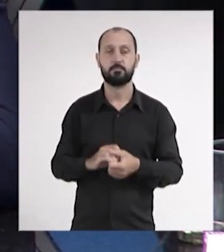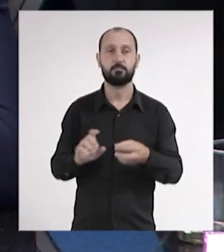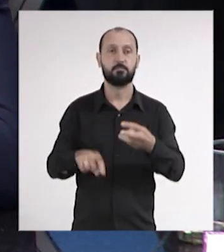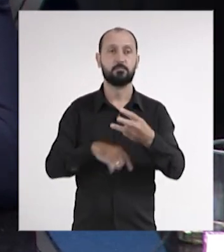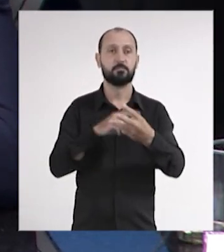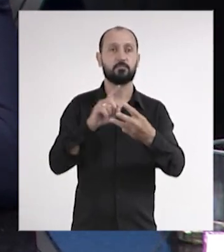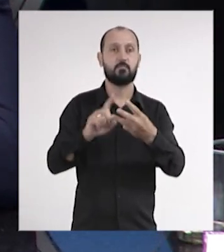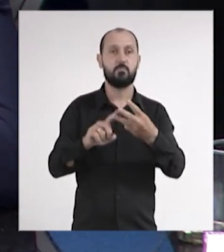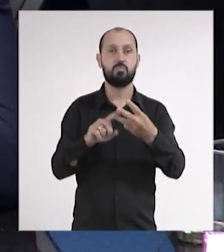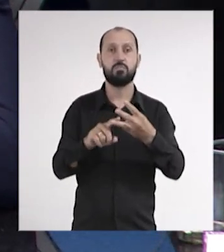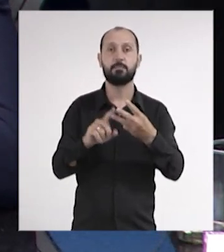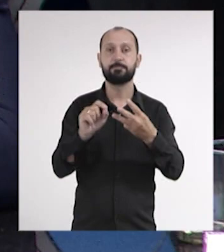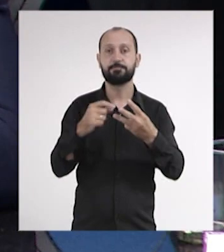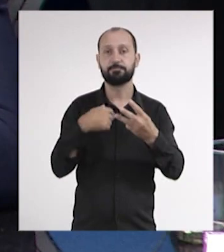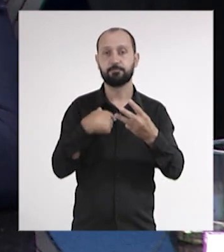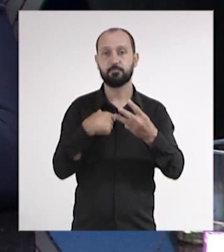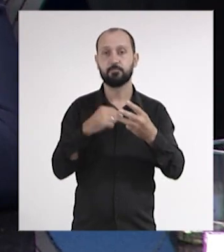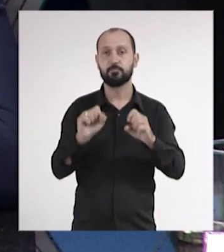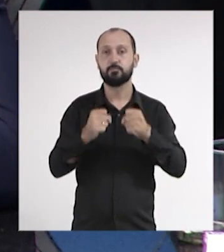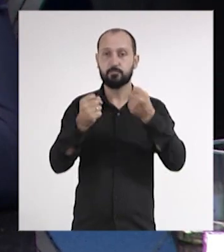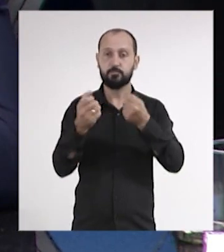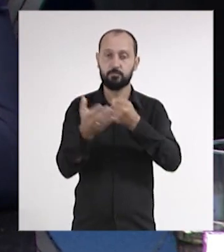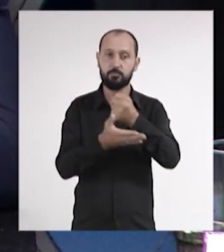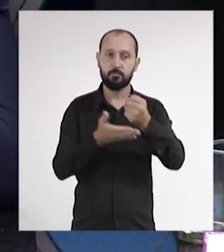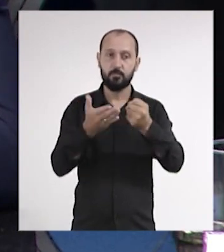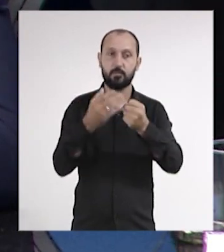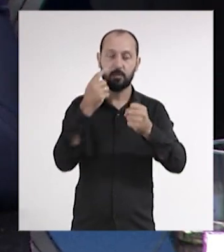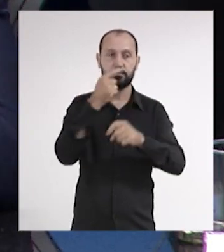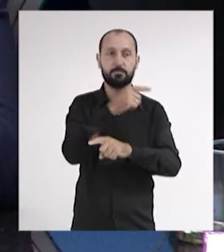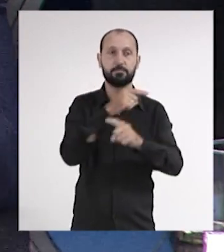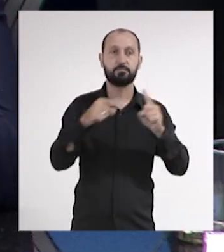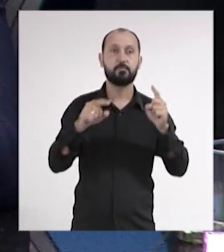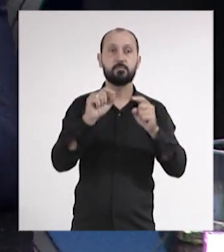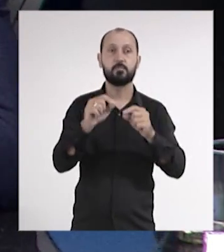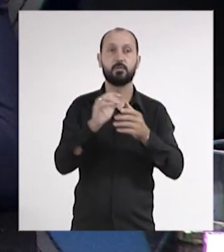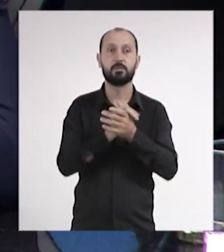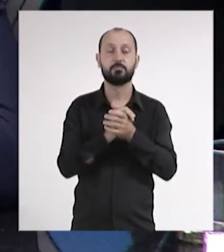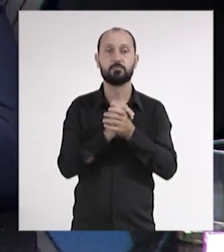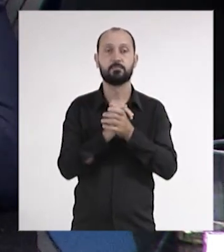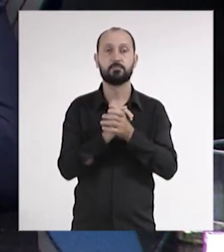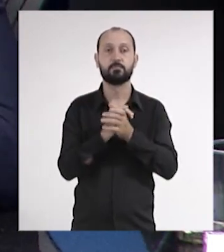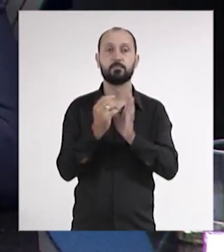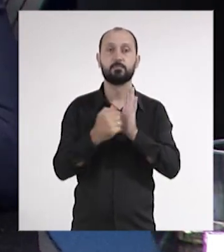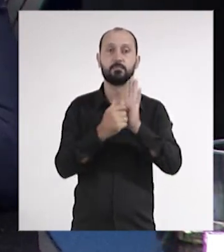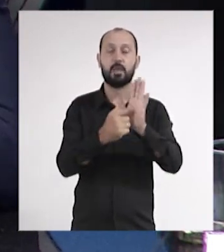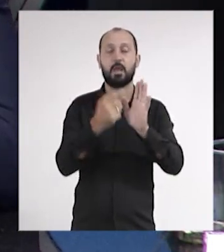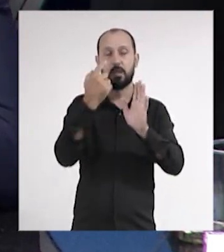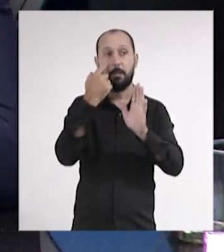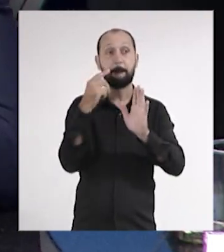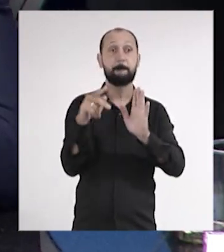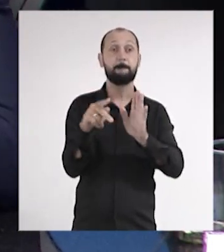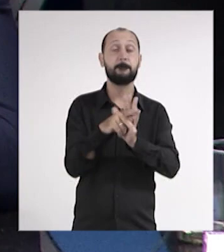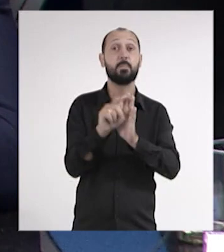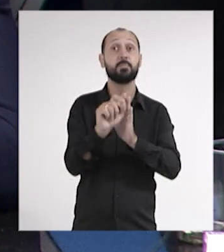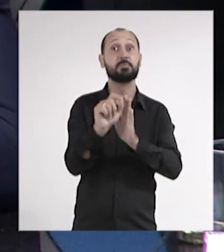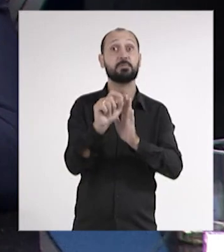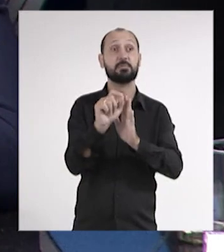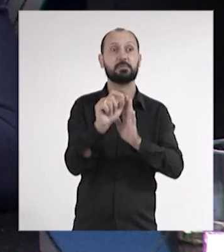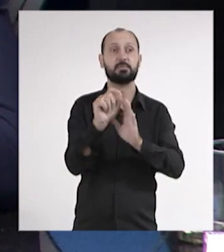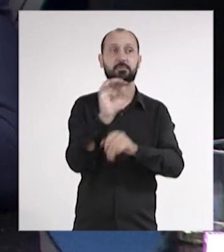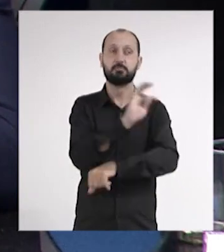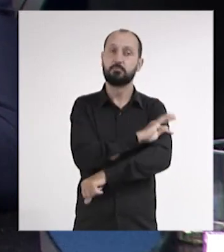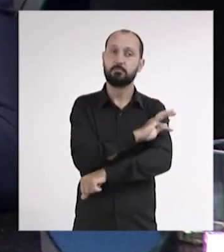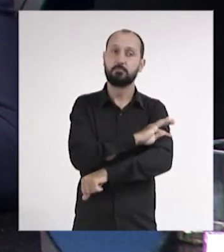de maneira que isso robustece a sua imparcialidade para a manifestação técnica, para a atestação